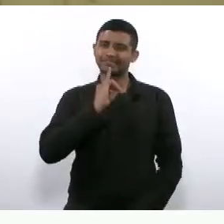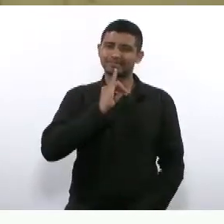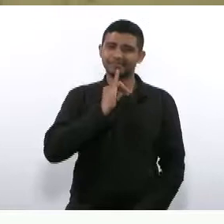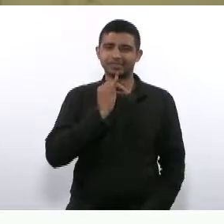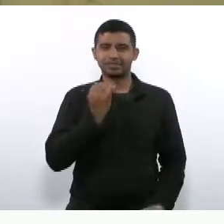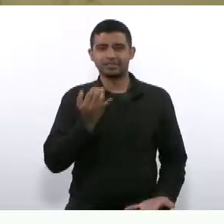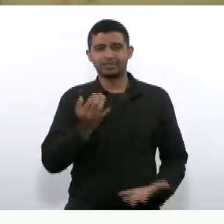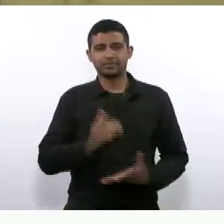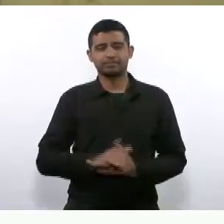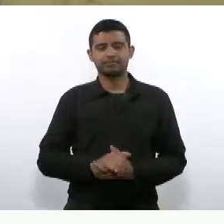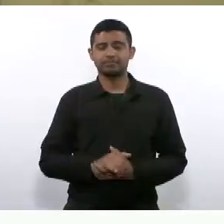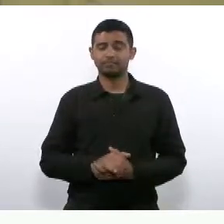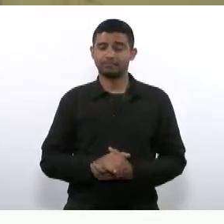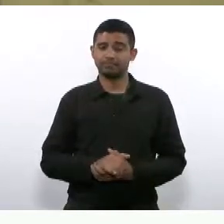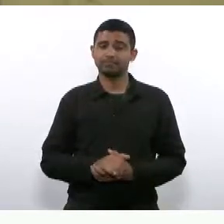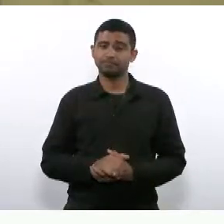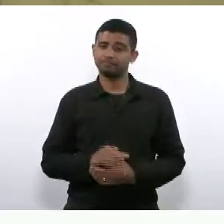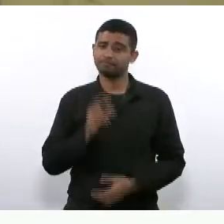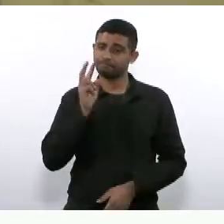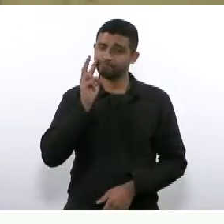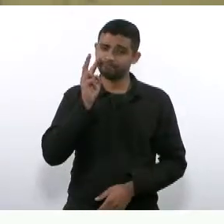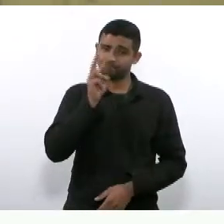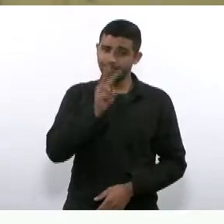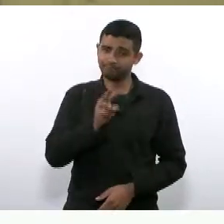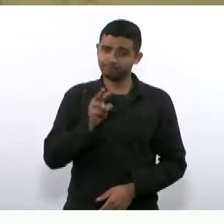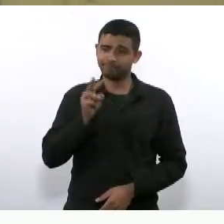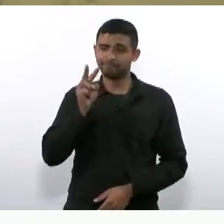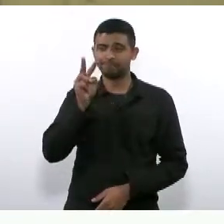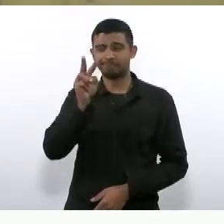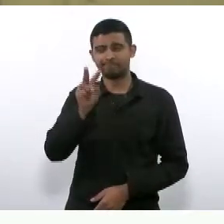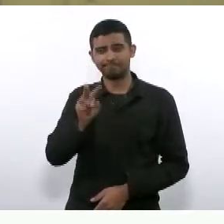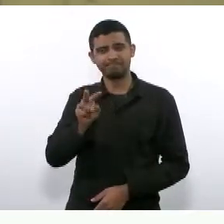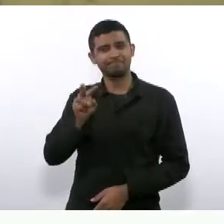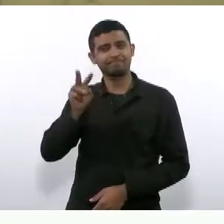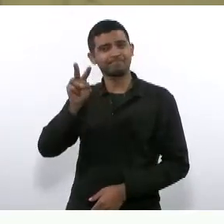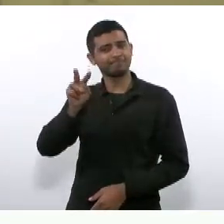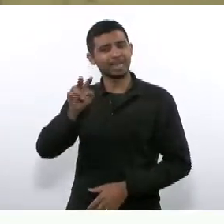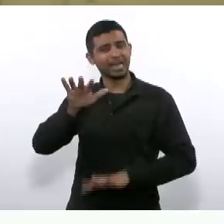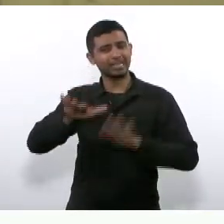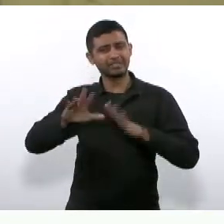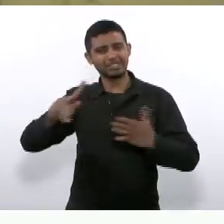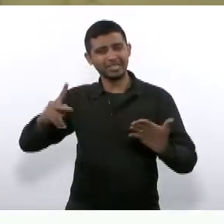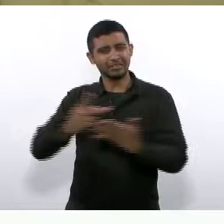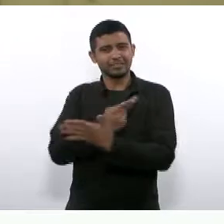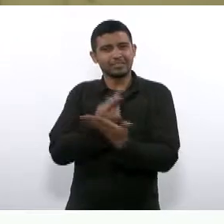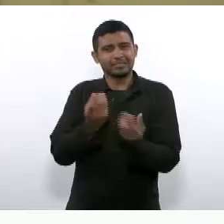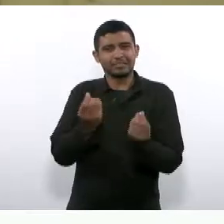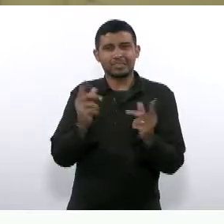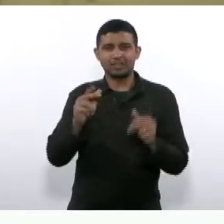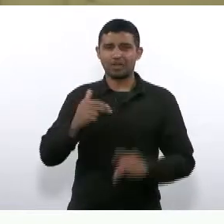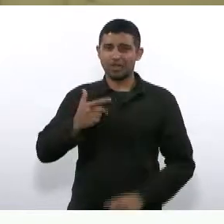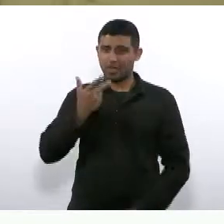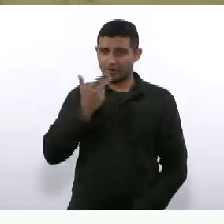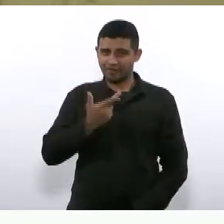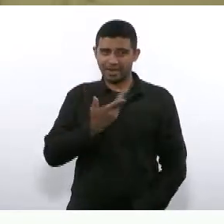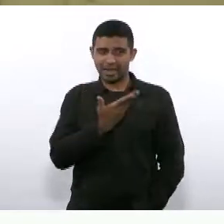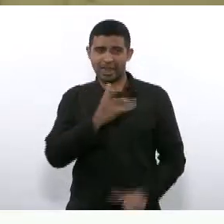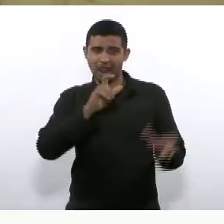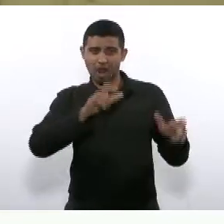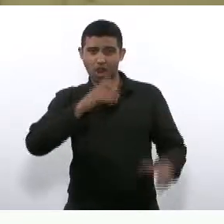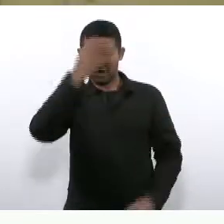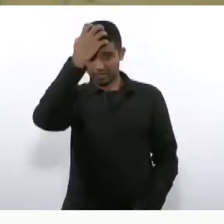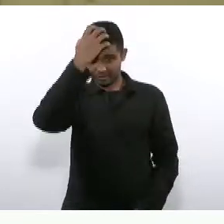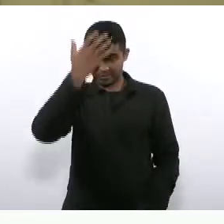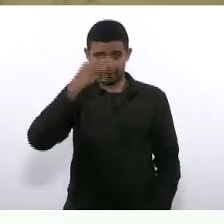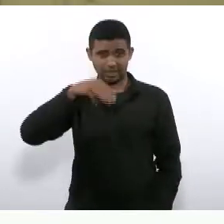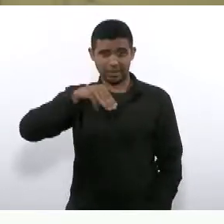ainda vamos conviver com situações como a que eu mencionei ainda há pouco, né? De Angra dos Reis,